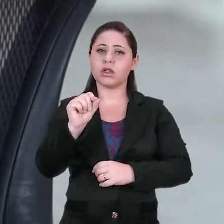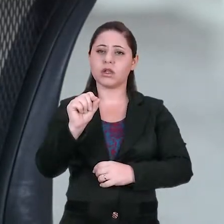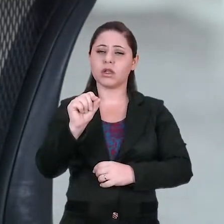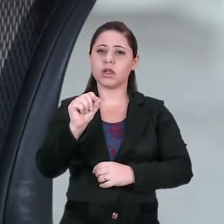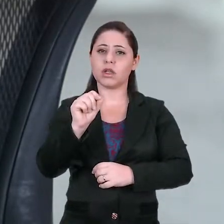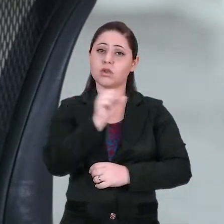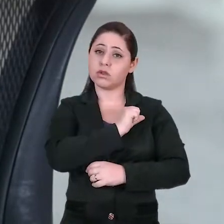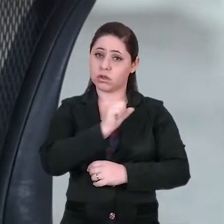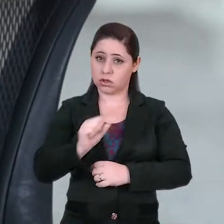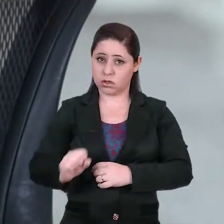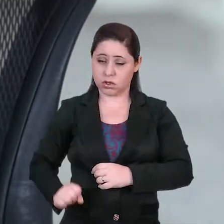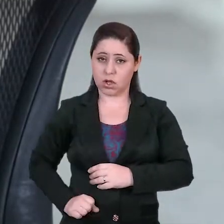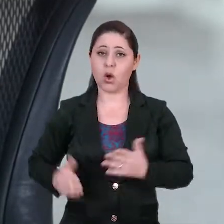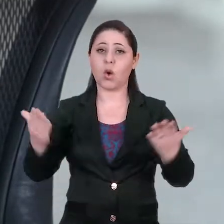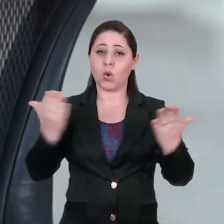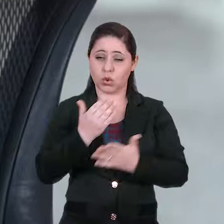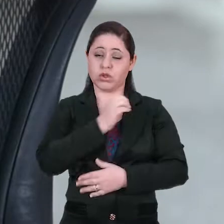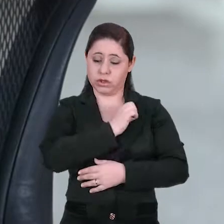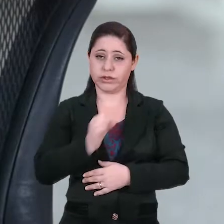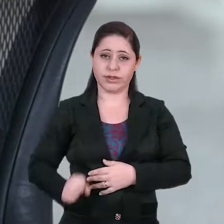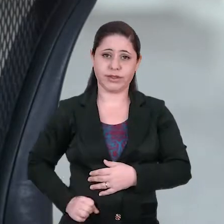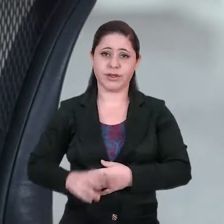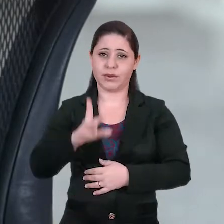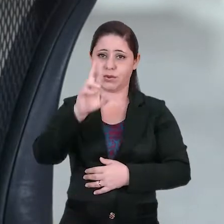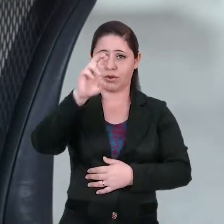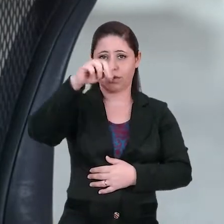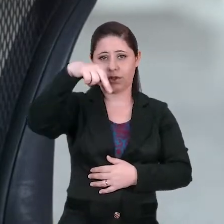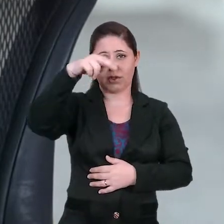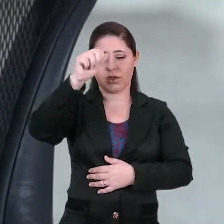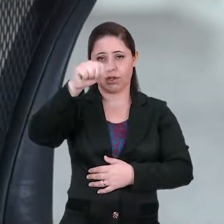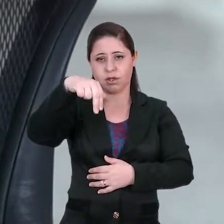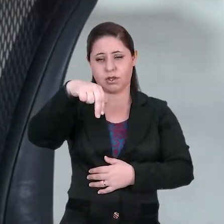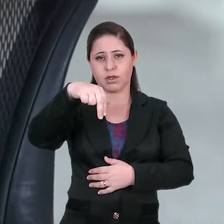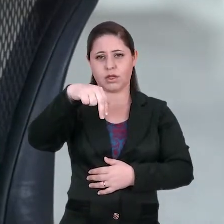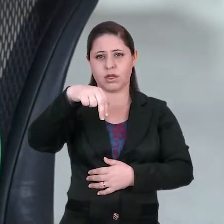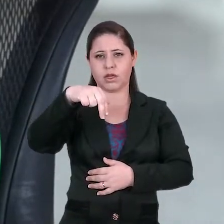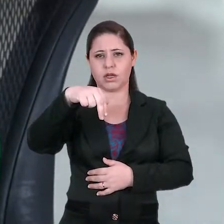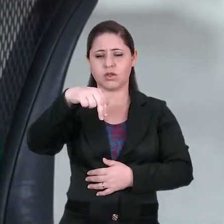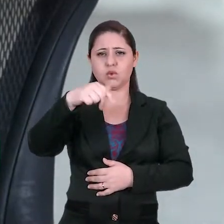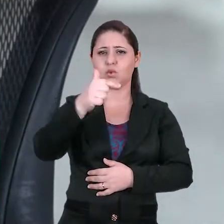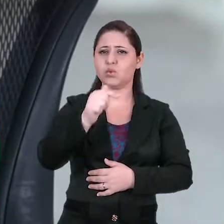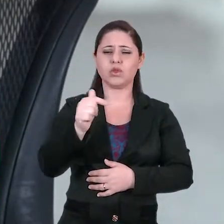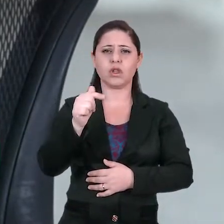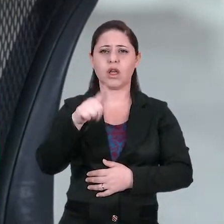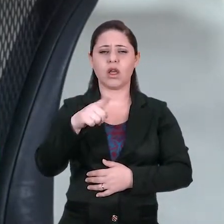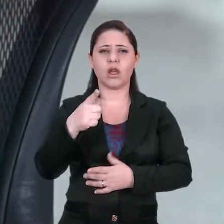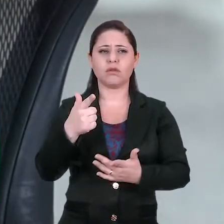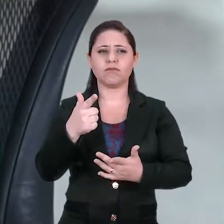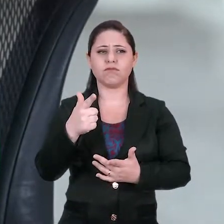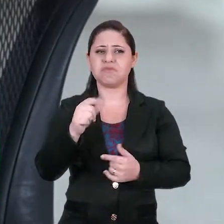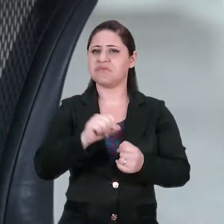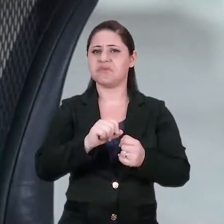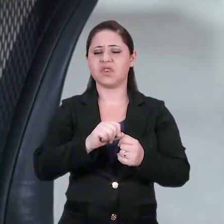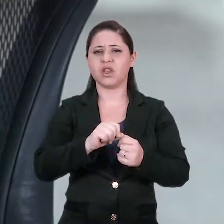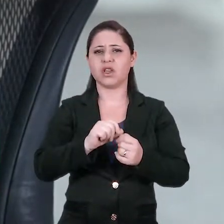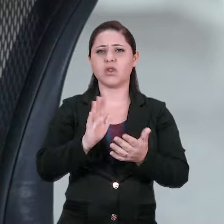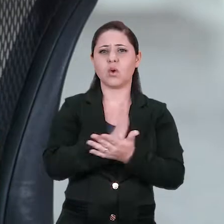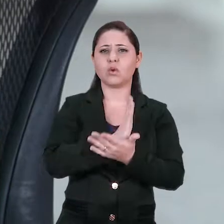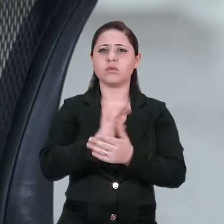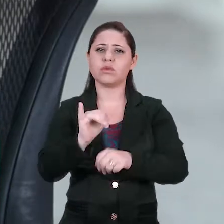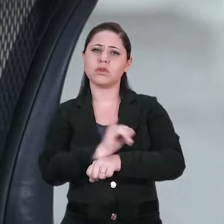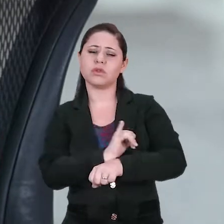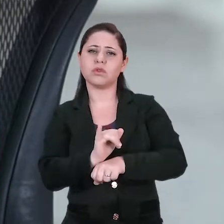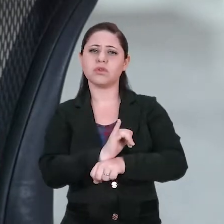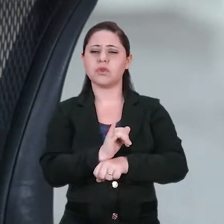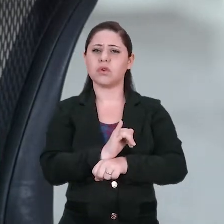então senador Renan, que hoje também senador Renan, não tinha realmente feito algumas ações não